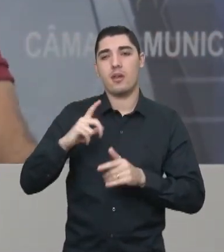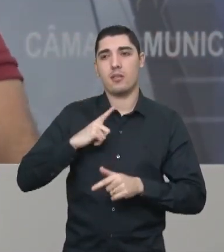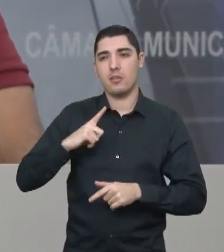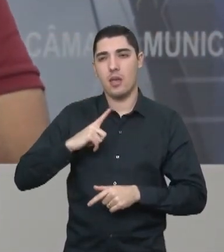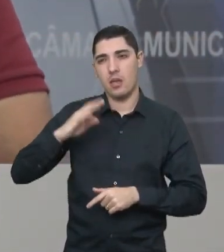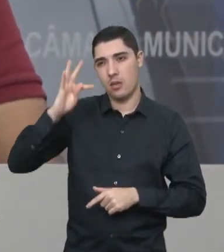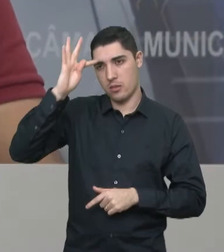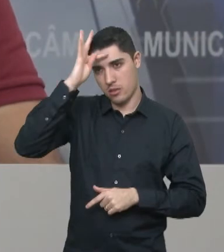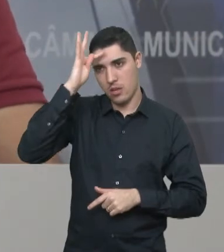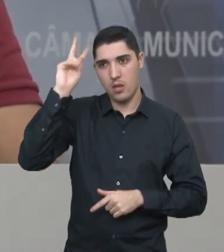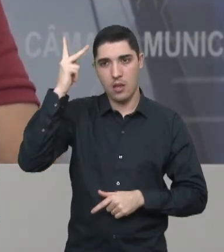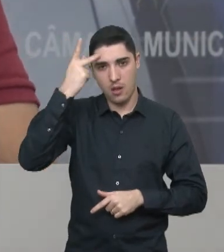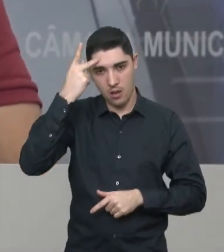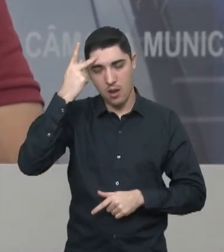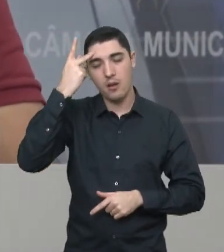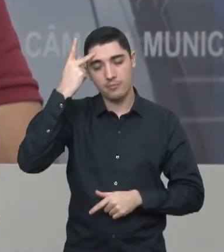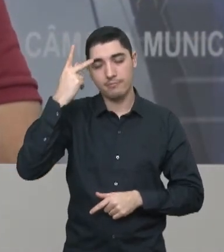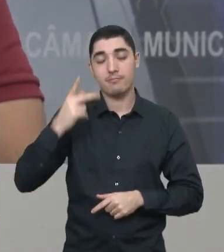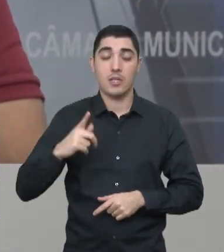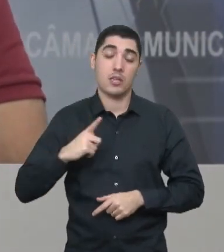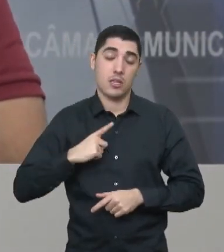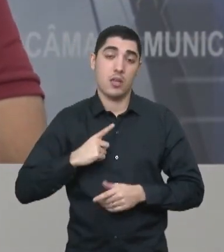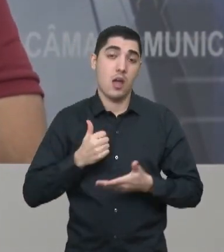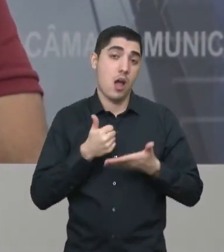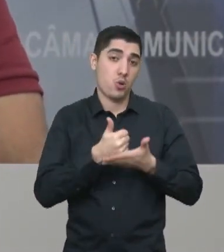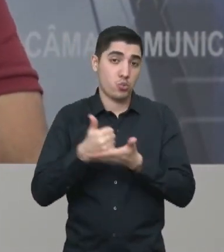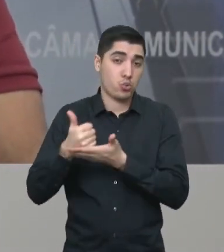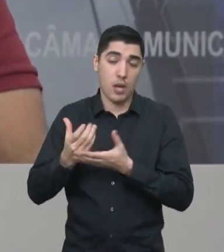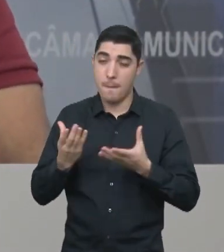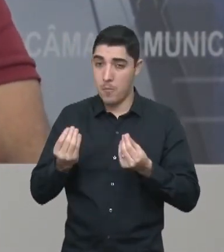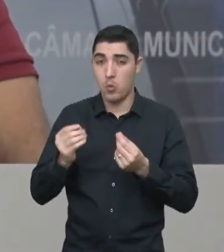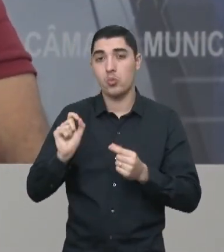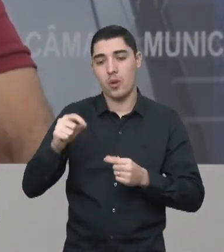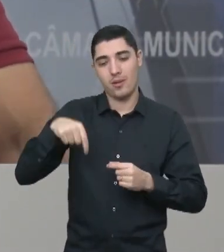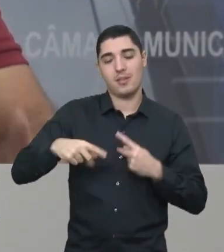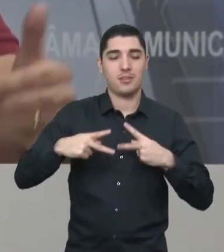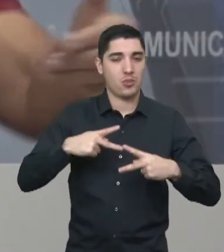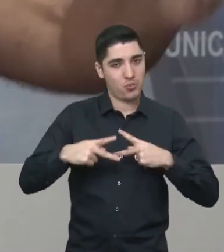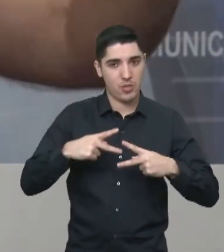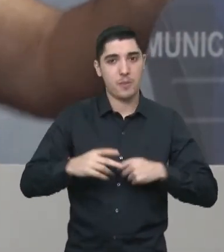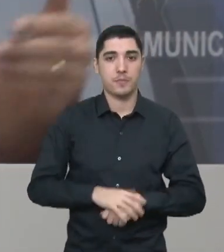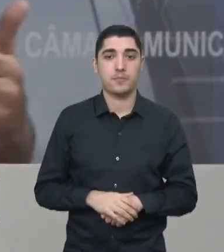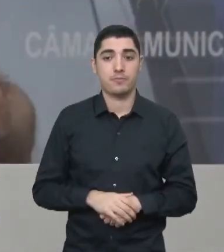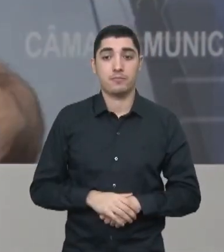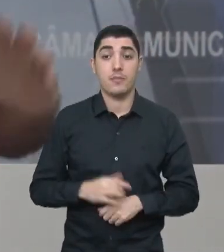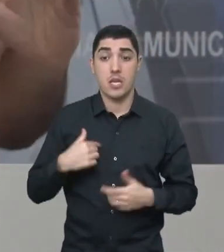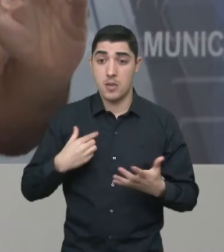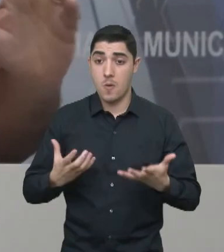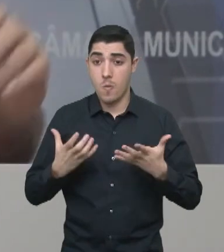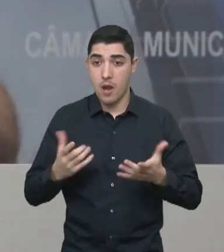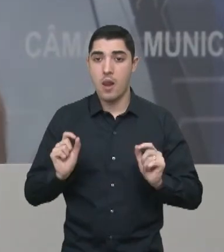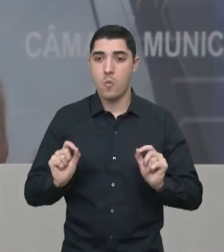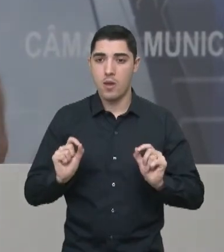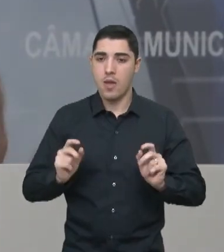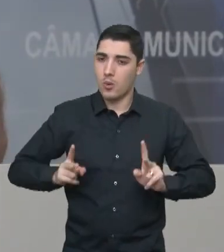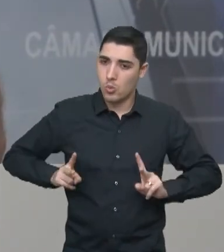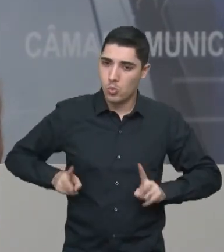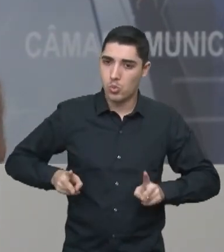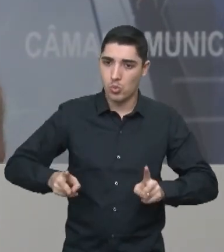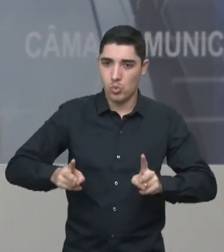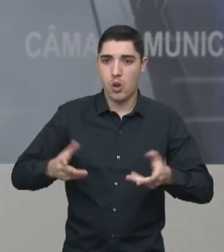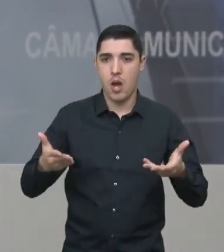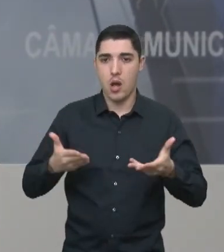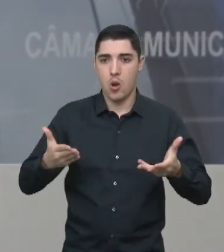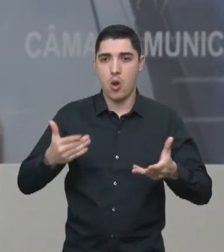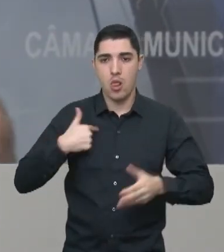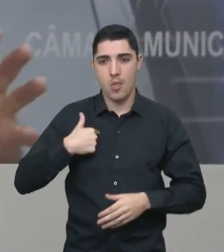atenção, que tem ajudado muito também aí a nossa cidade. E eu quero dar andamento aqui na palavra,